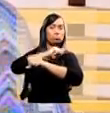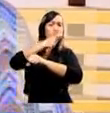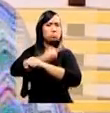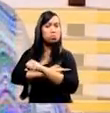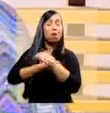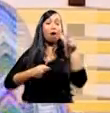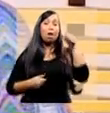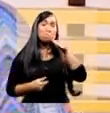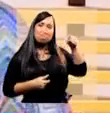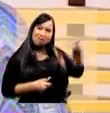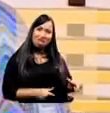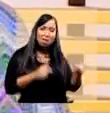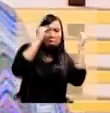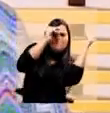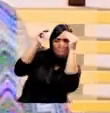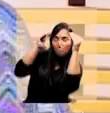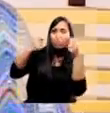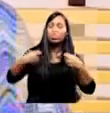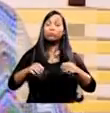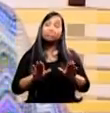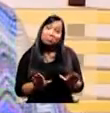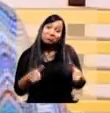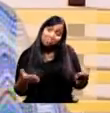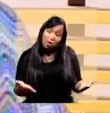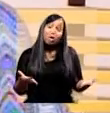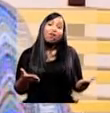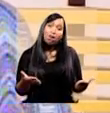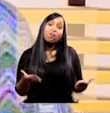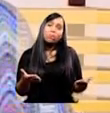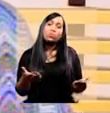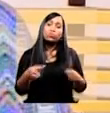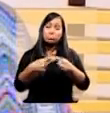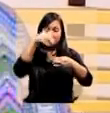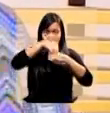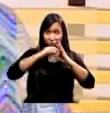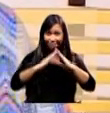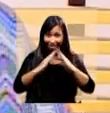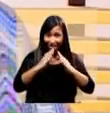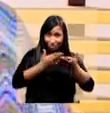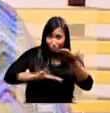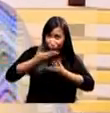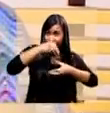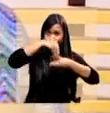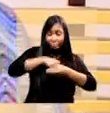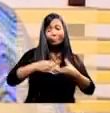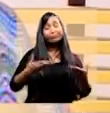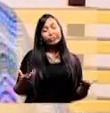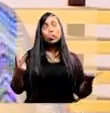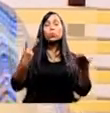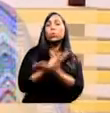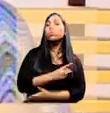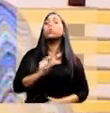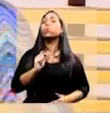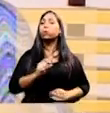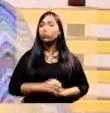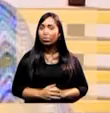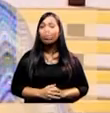valente e a mulher tem que ser submissa. Então, isso aí também no recesso do lar, da intimidade do casal, acaba